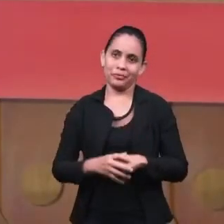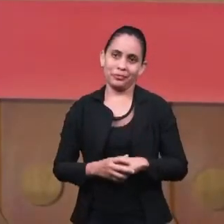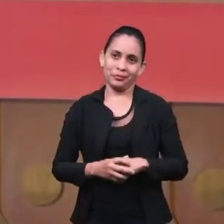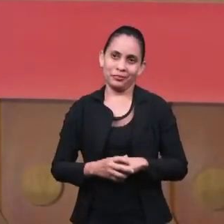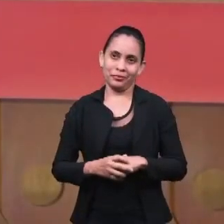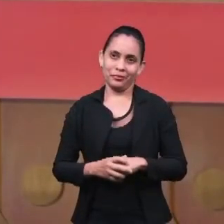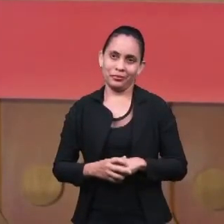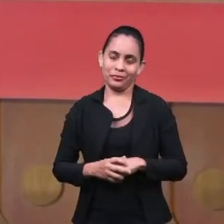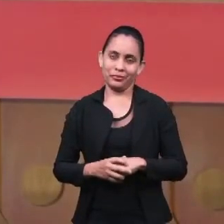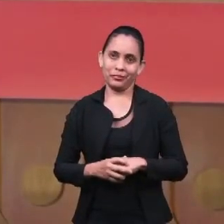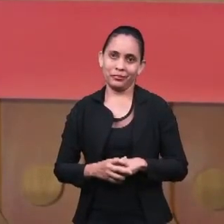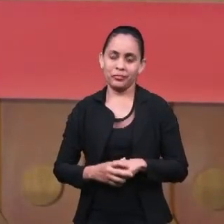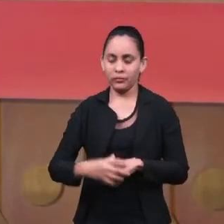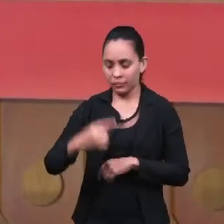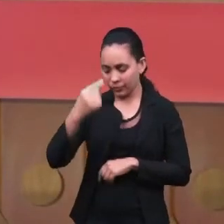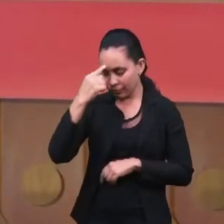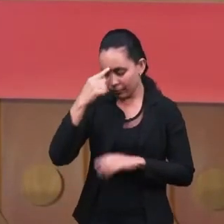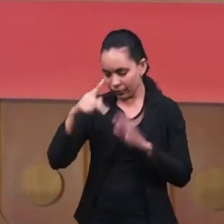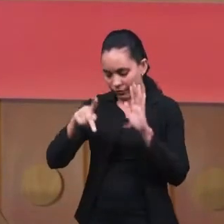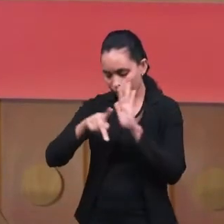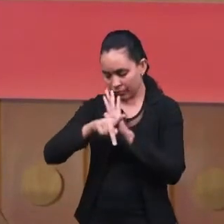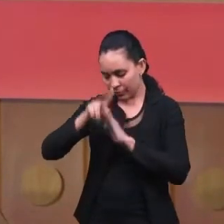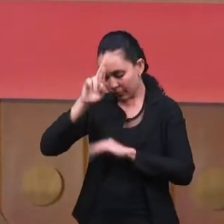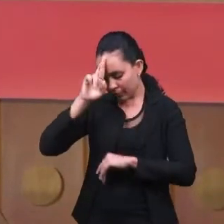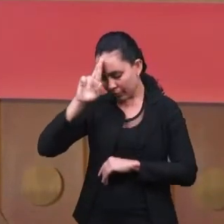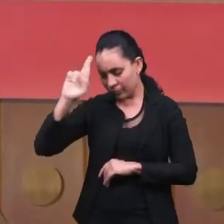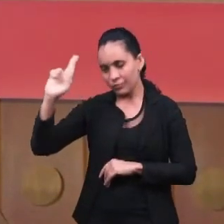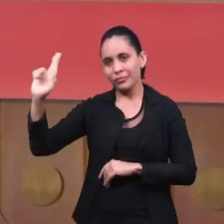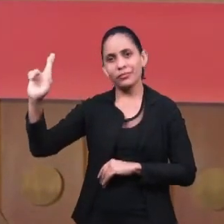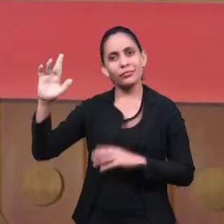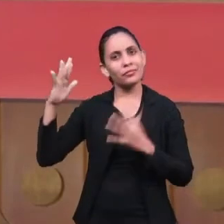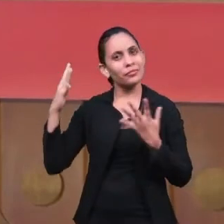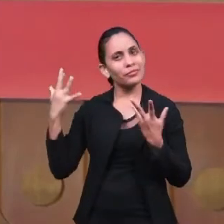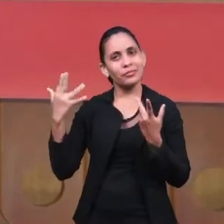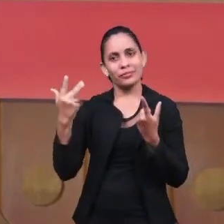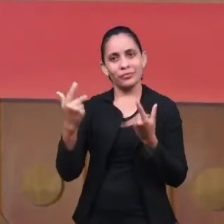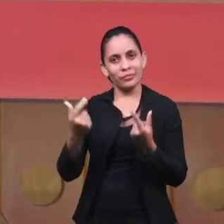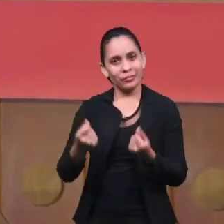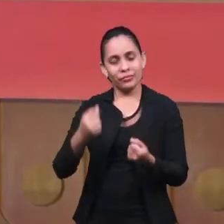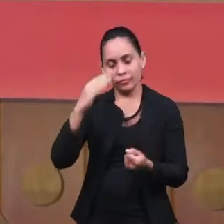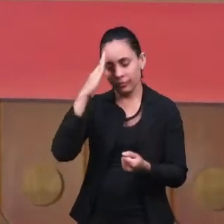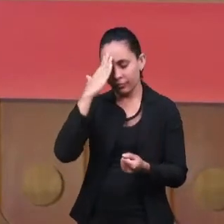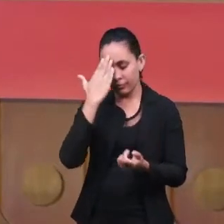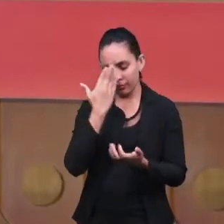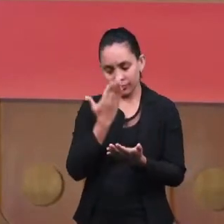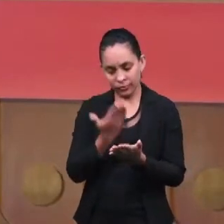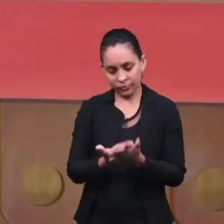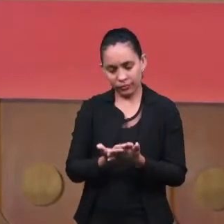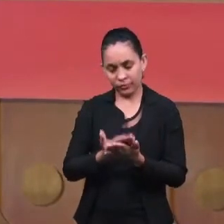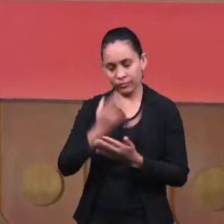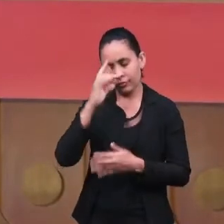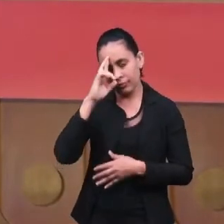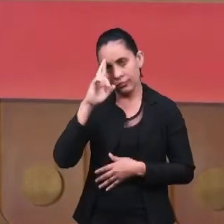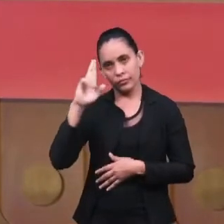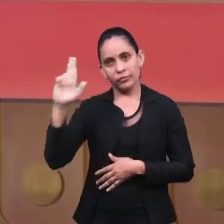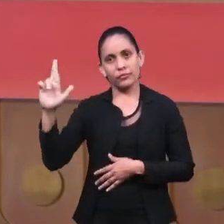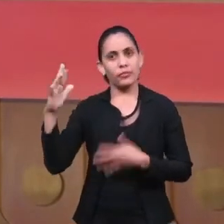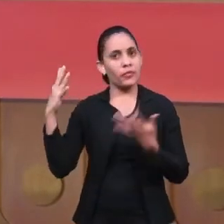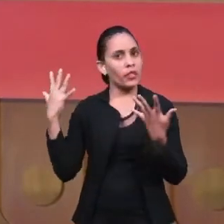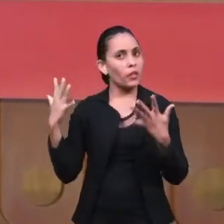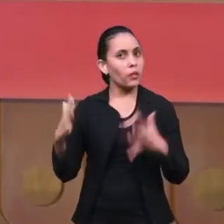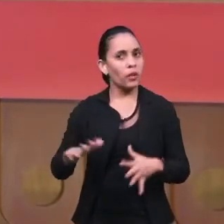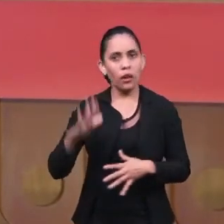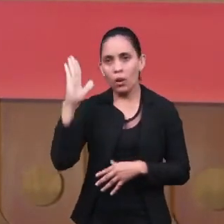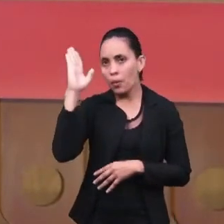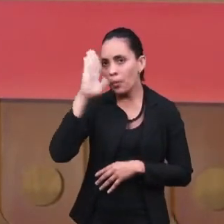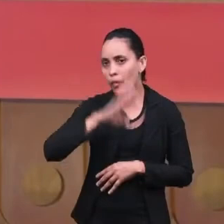Irmãos, os pensamentos de Deus são maravilhosos. Confie em Deus. Deus não quer o seu mal. Às